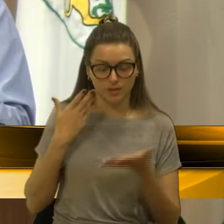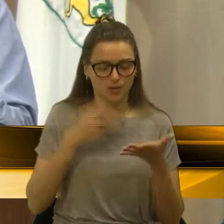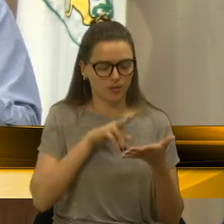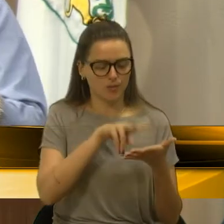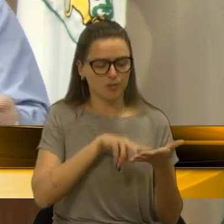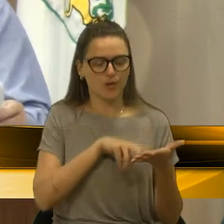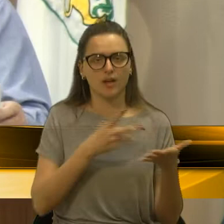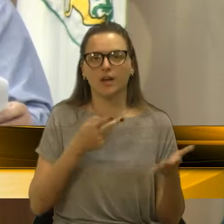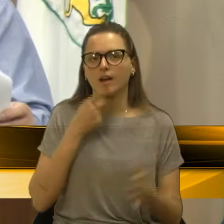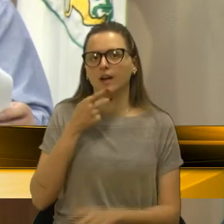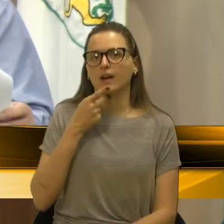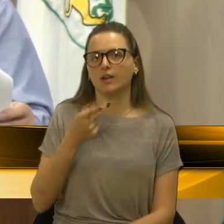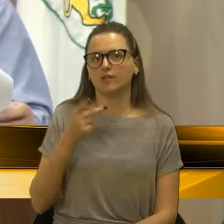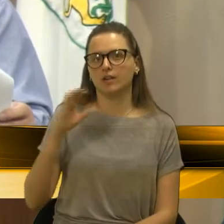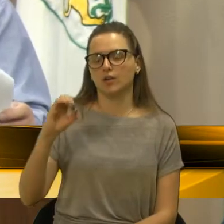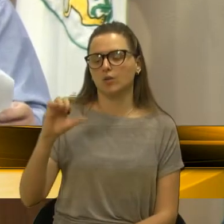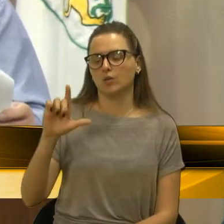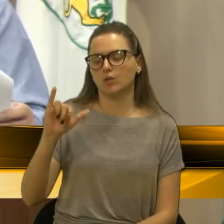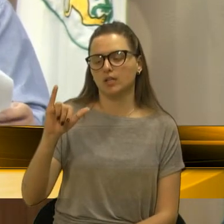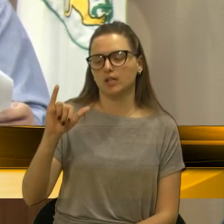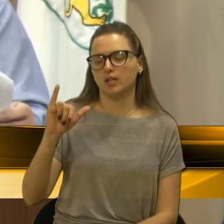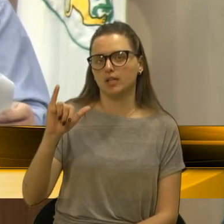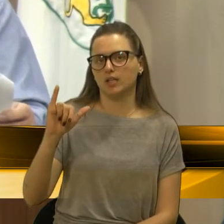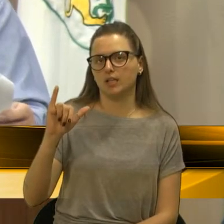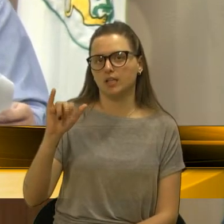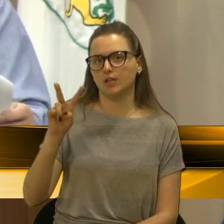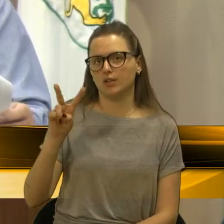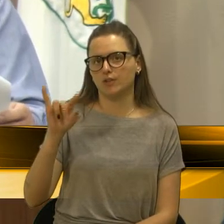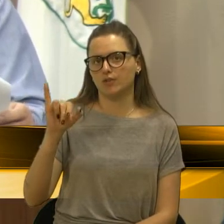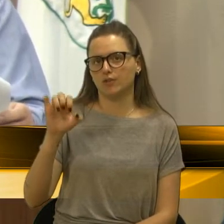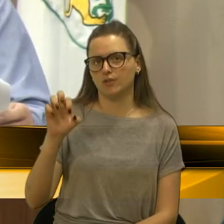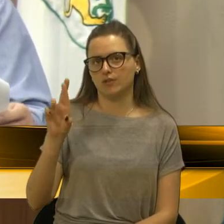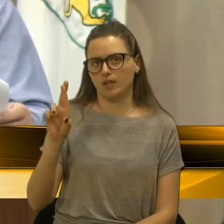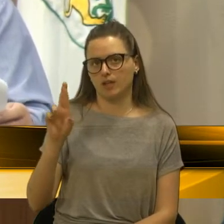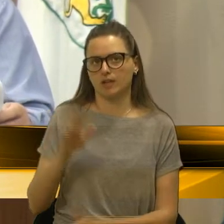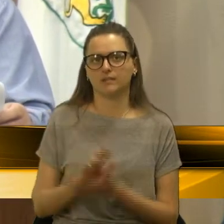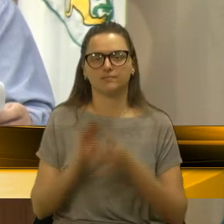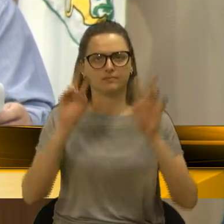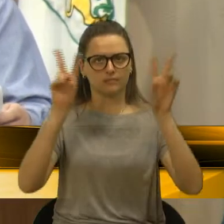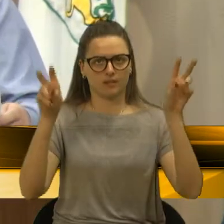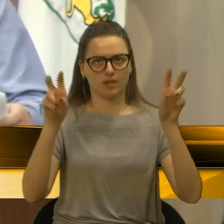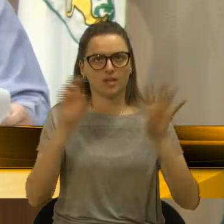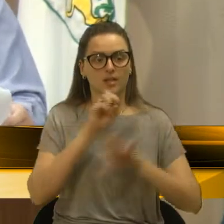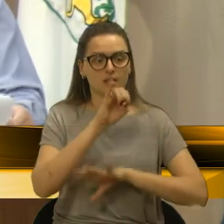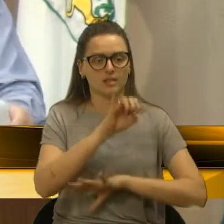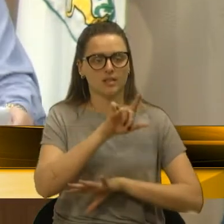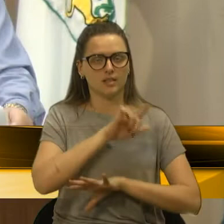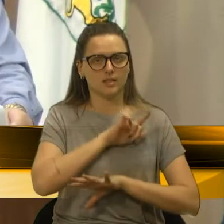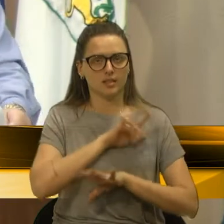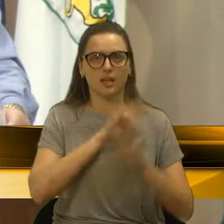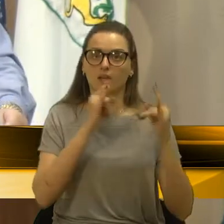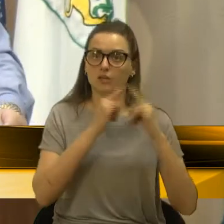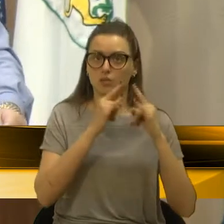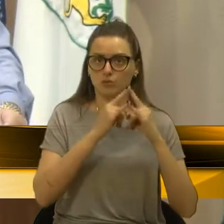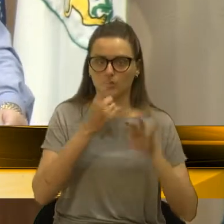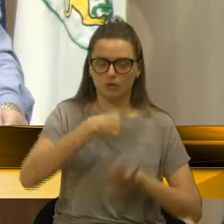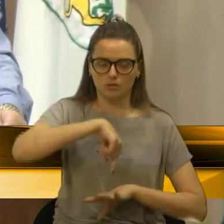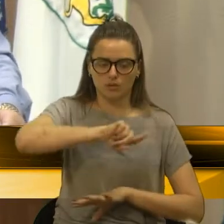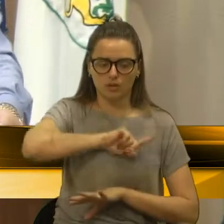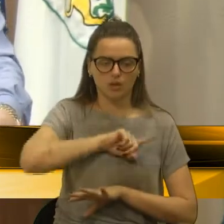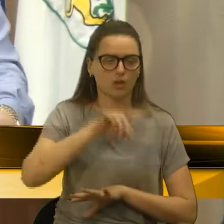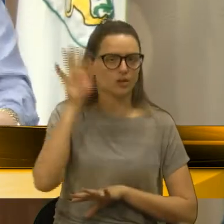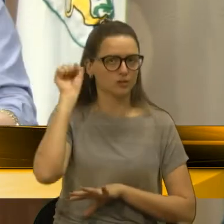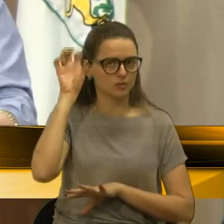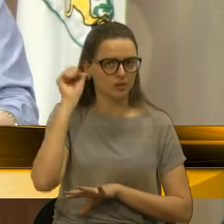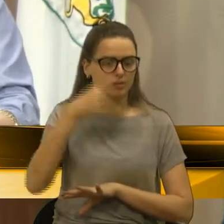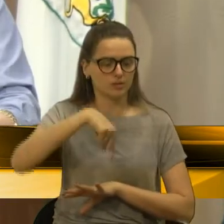a fala do senhor Olivier Viesser. Se há uma entidade que nós ouvimos e